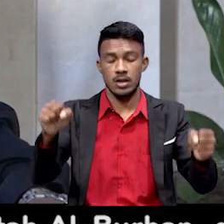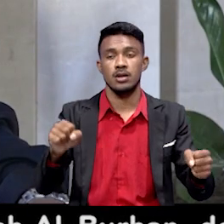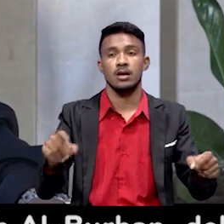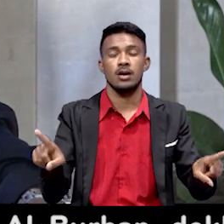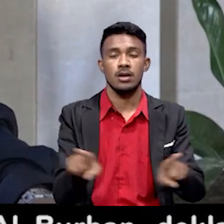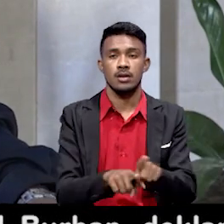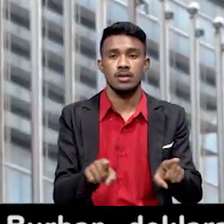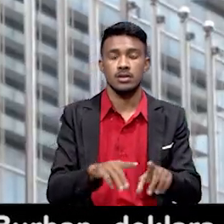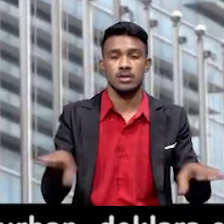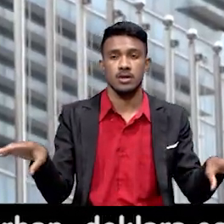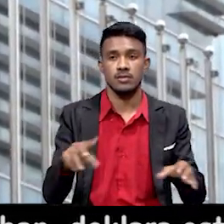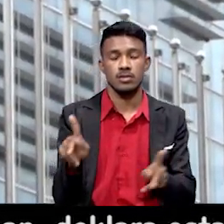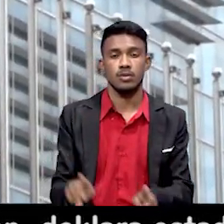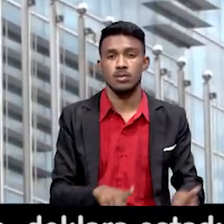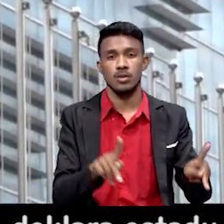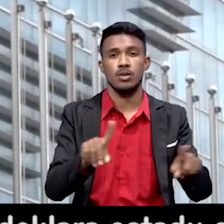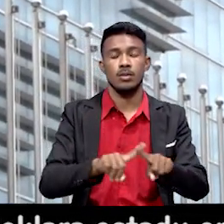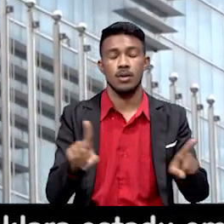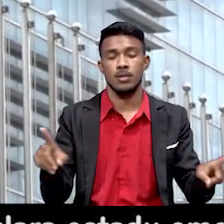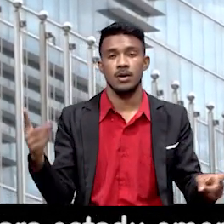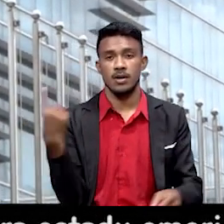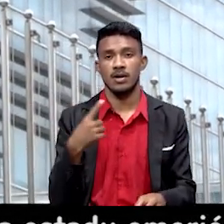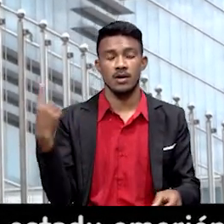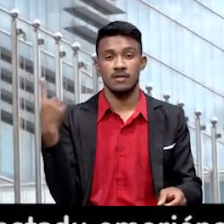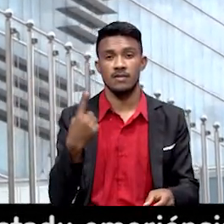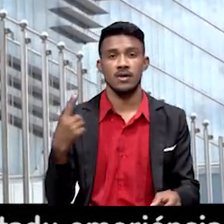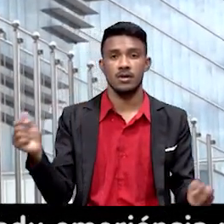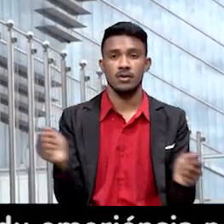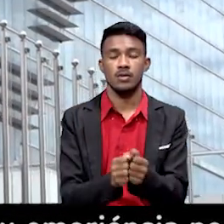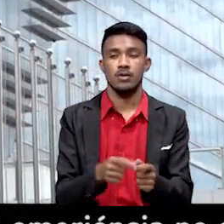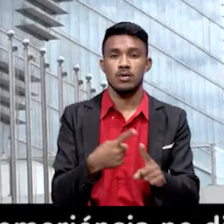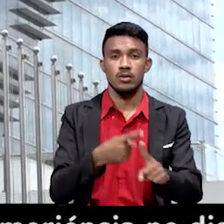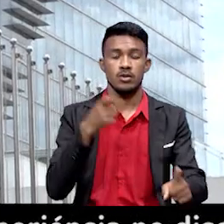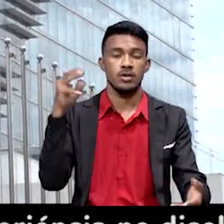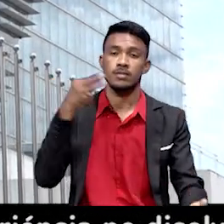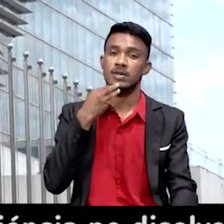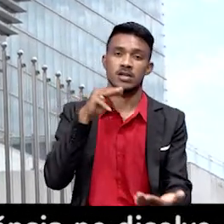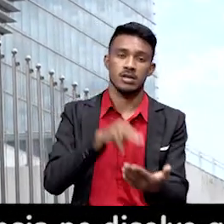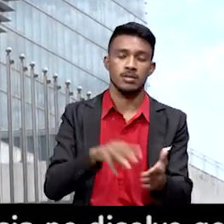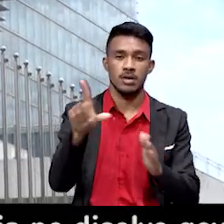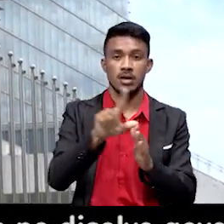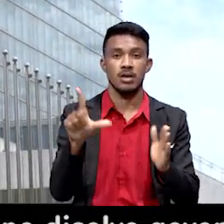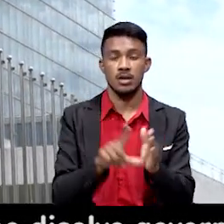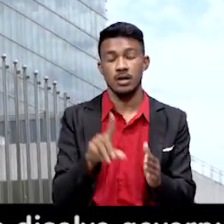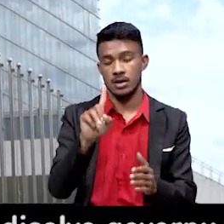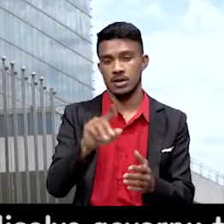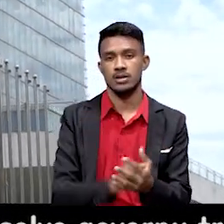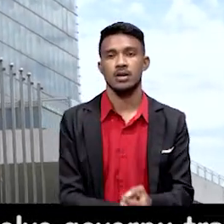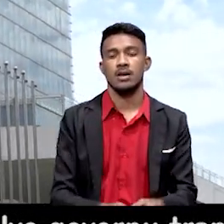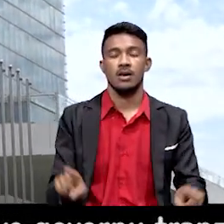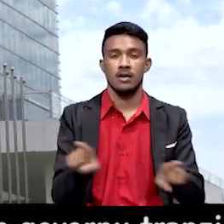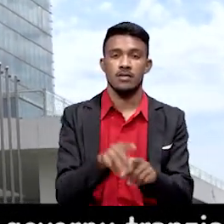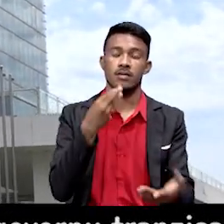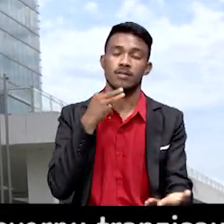husi cargo público mabe na fatin fo contestação li husi mensagem balei nerasik. Ia mensagem